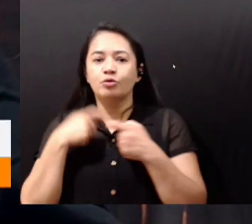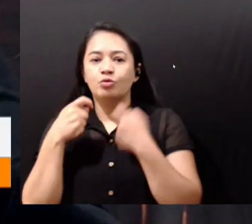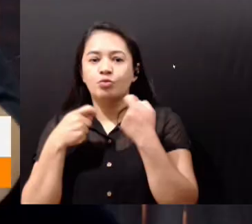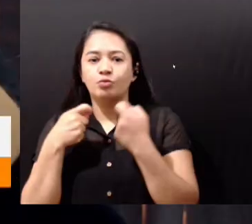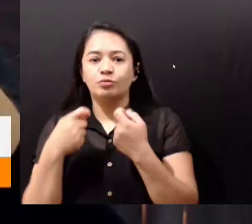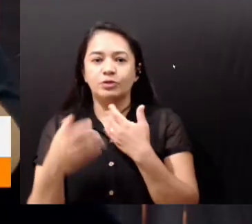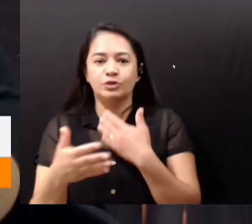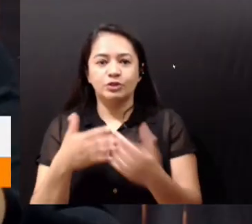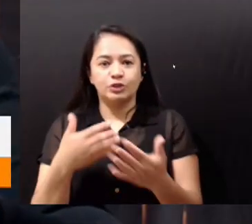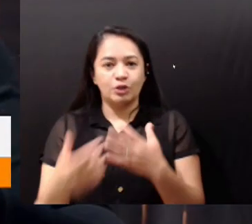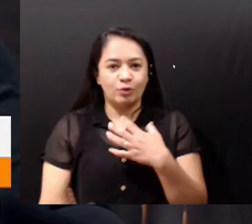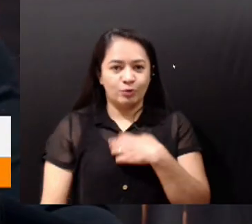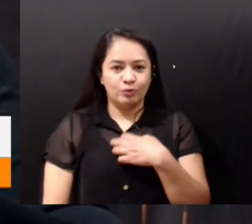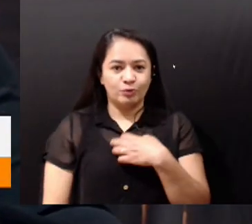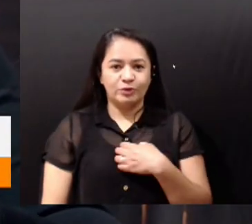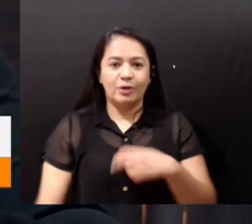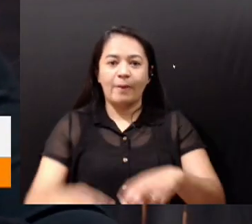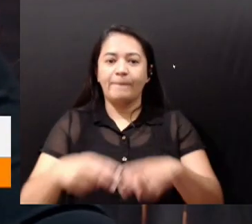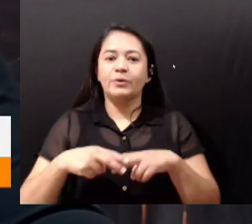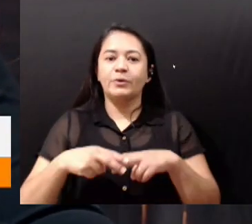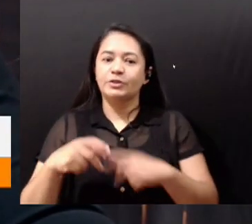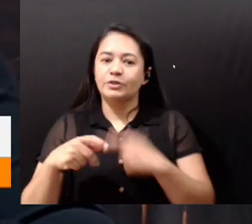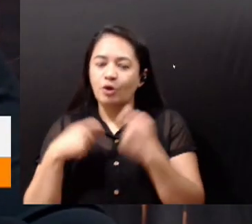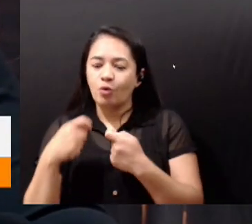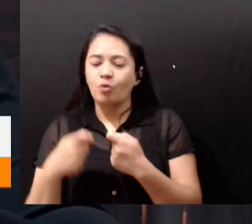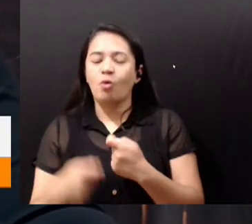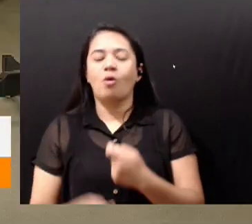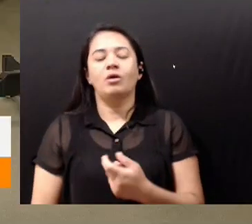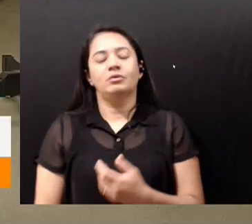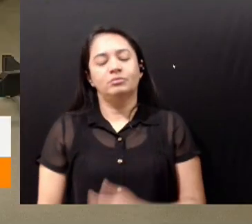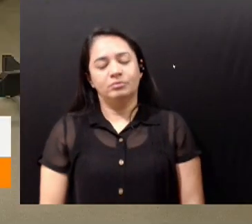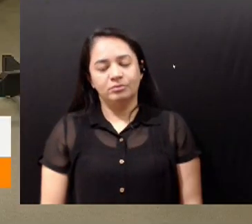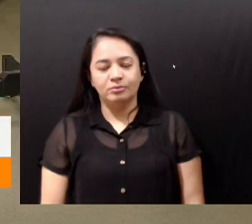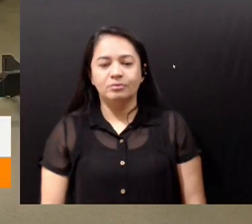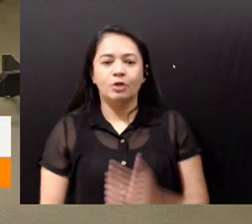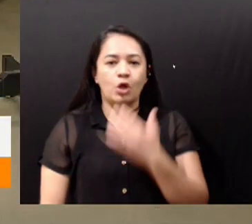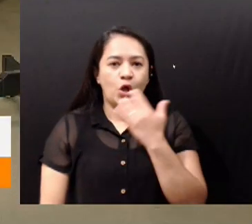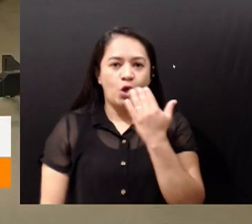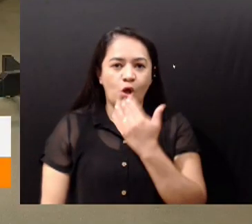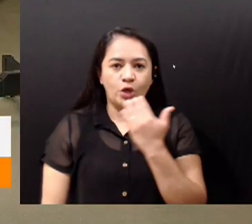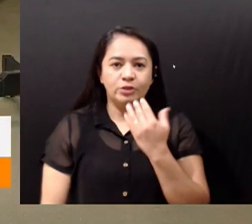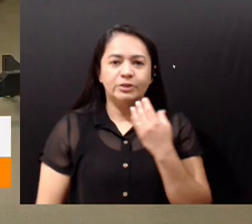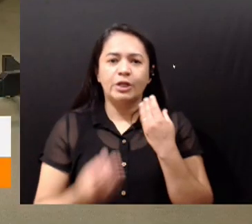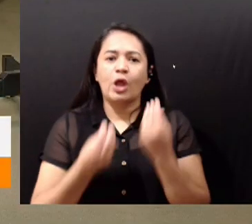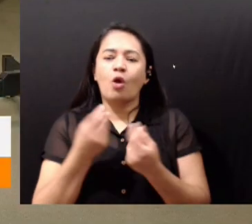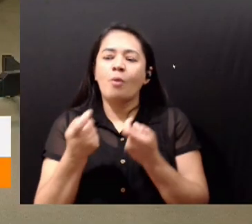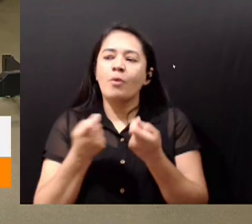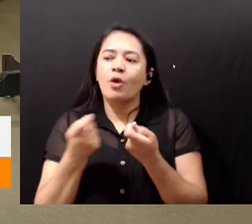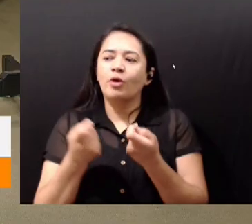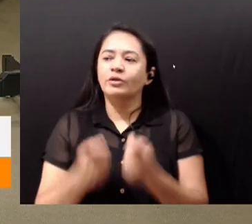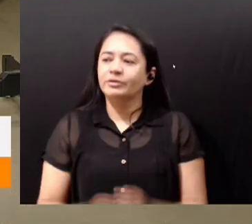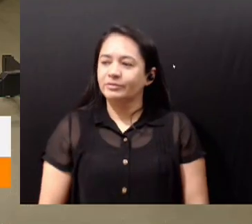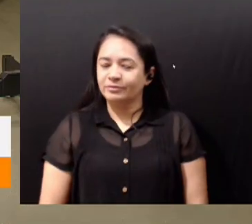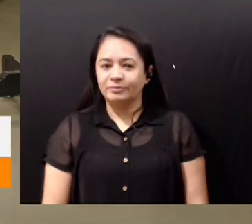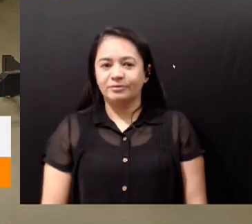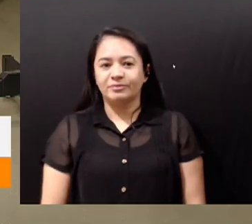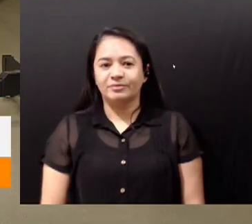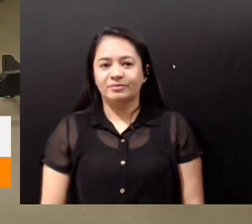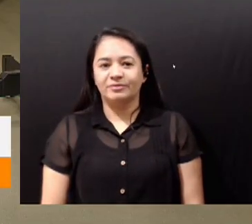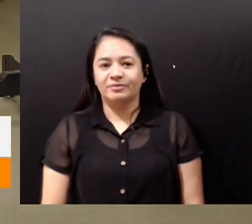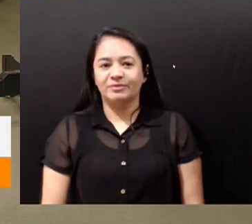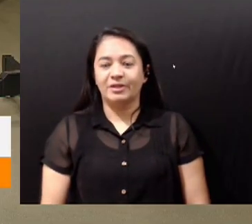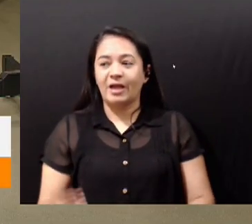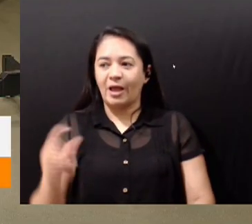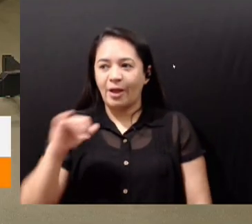eu vou para a comida, eu vou para o doce, nesse sentido. E como que controla? Por favor, doutora, fique à vontade. Só fazendo um gancho aí do que a